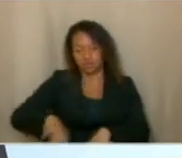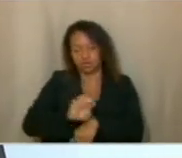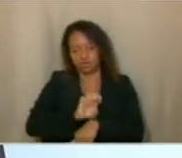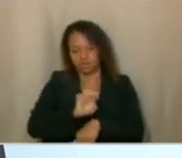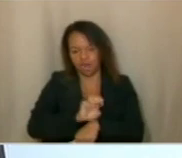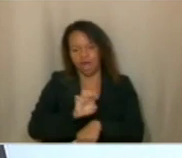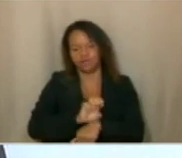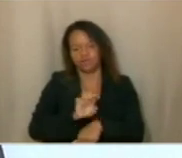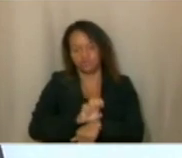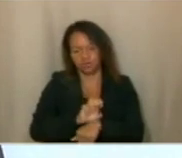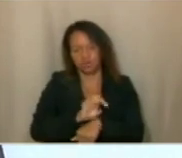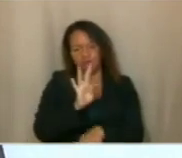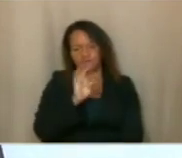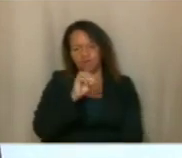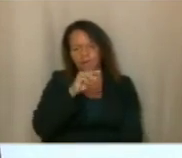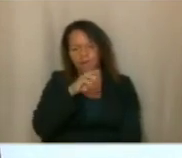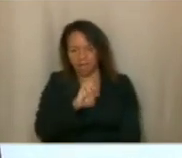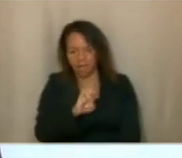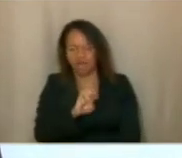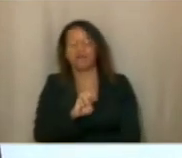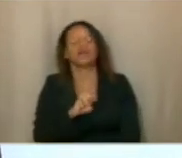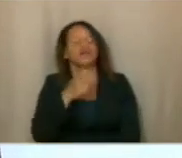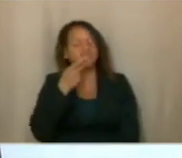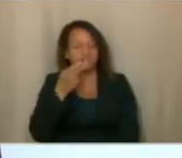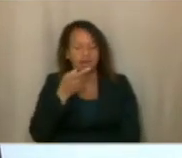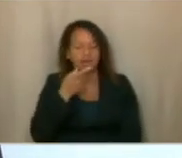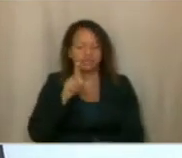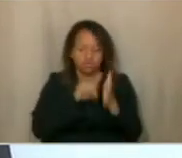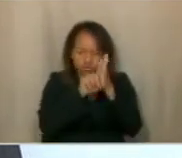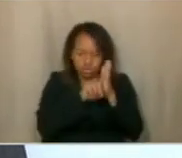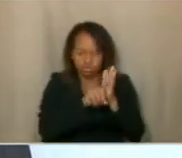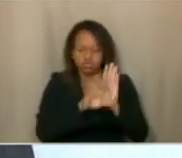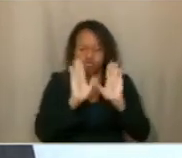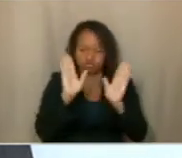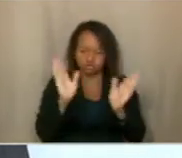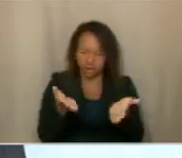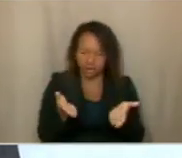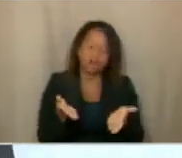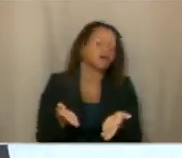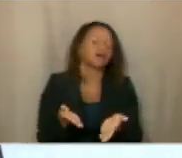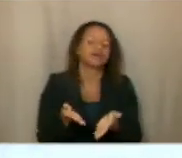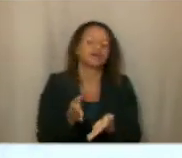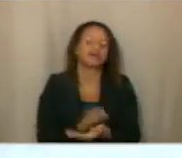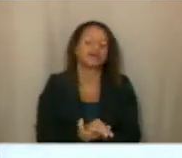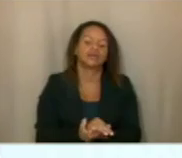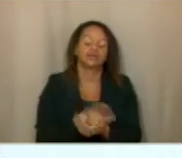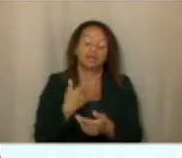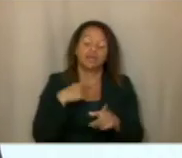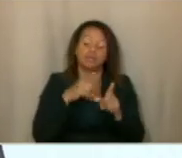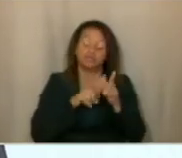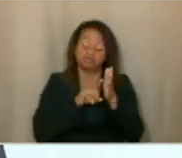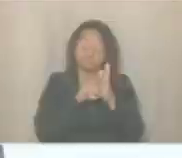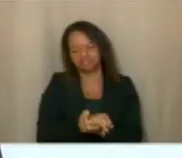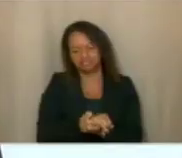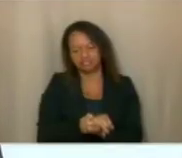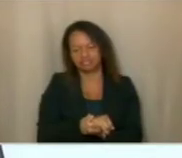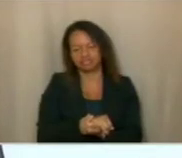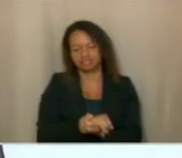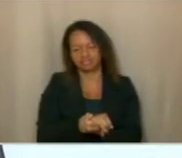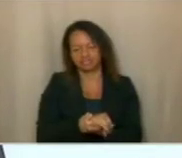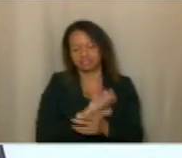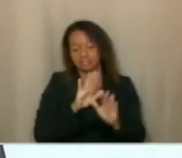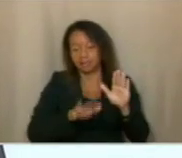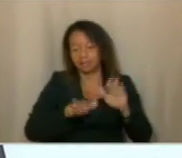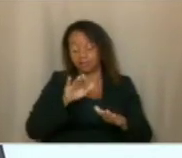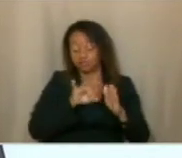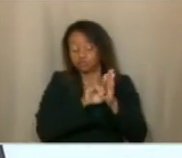estado, Tomé, né, dizendo que tem um estudo já e que esse levantamento, em breve, dependendo